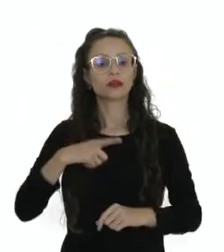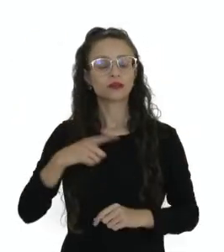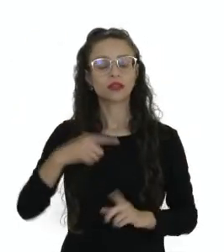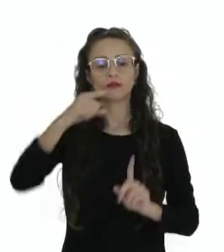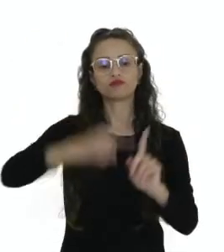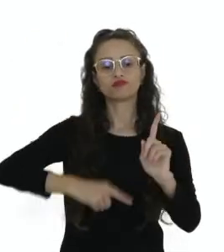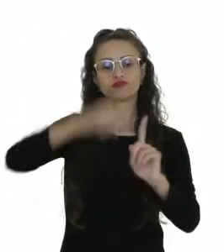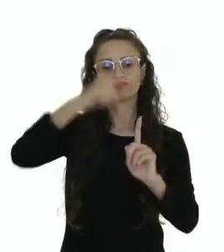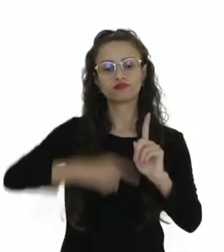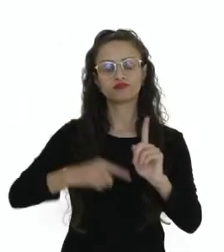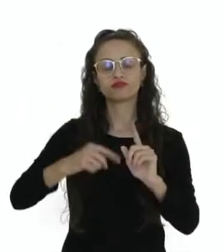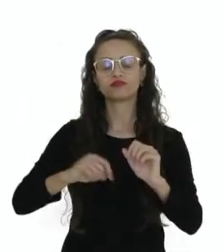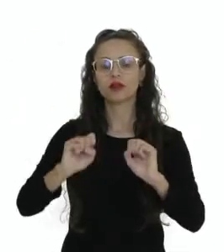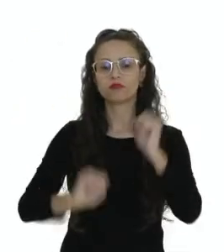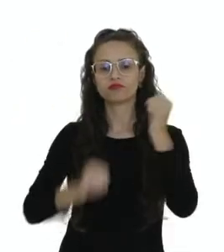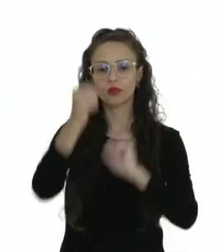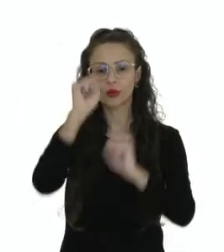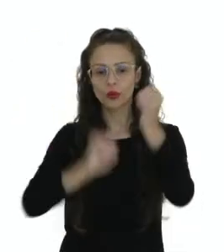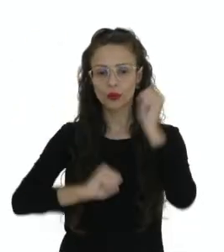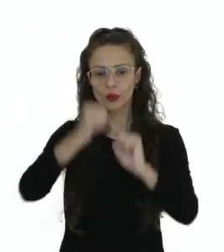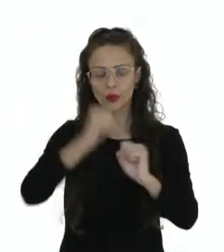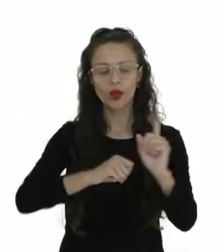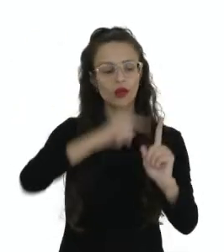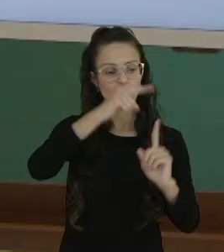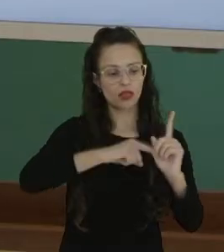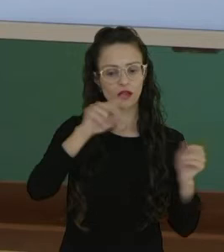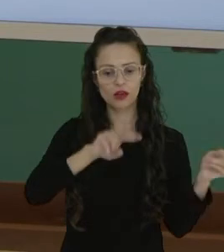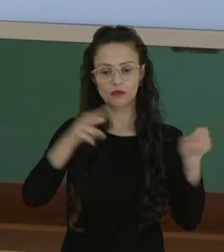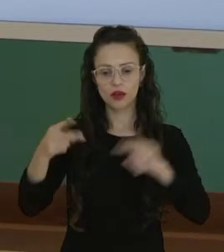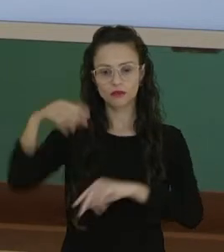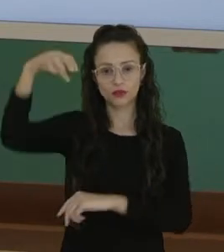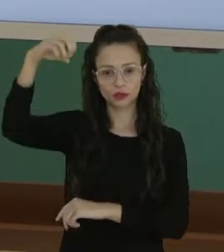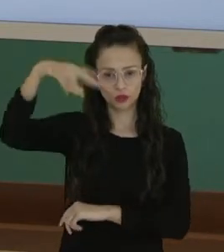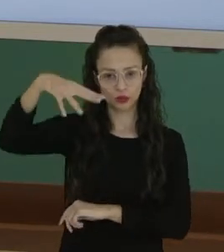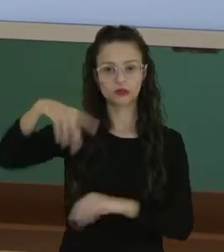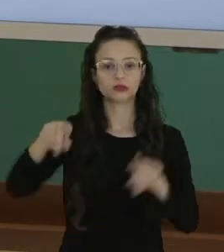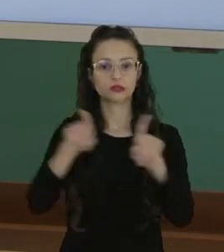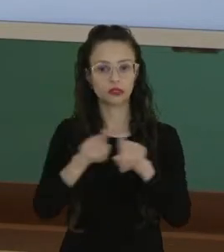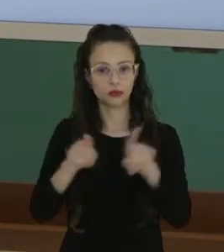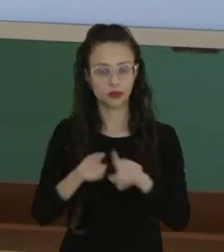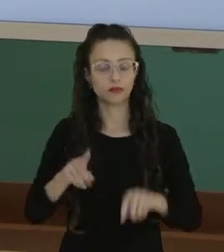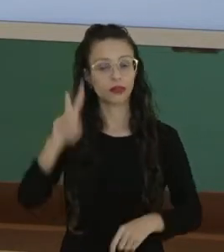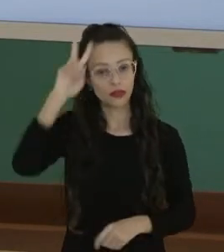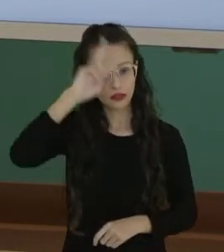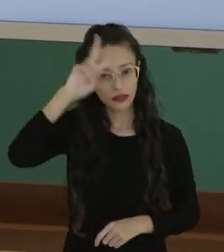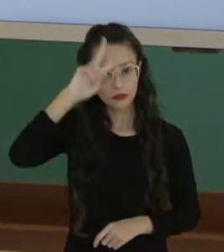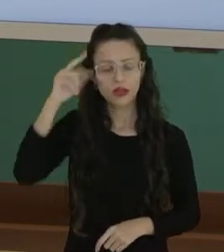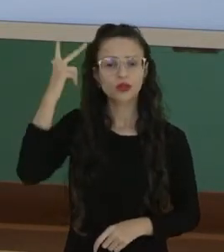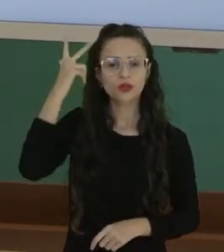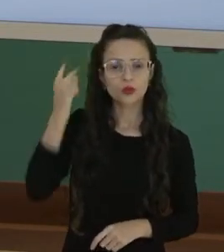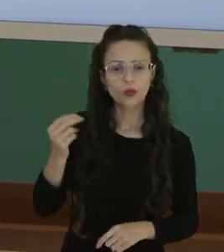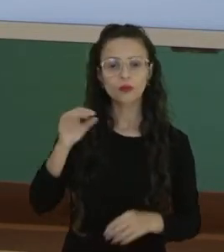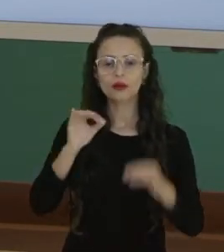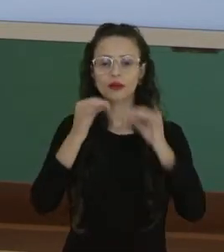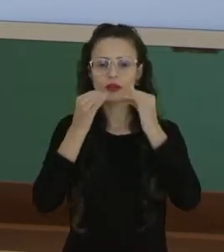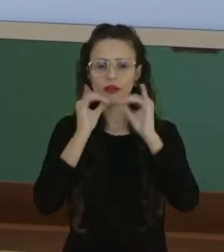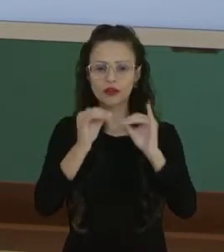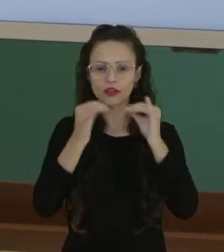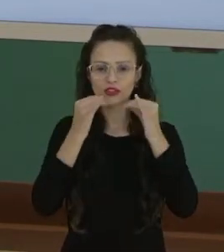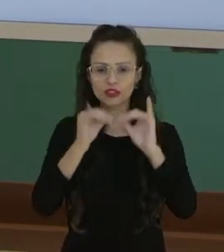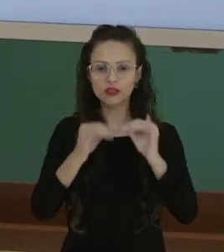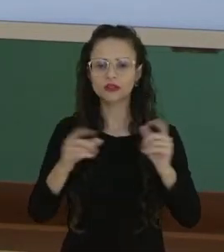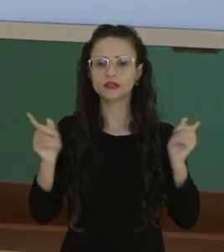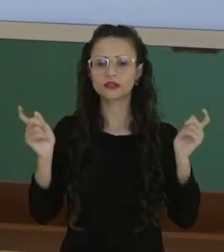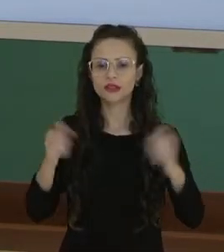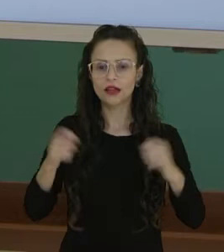termoelétricas, que convertem a energia térmica em energia elétrica, Lembre-se que normalmente a energia ela utiliza as